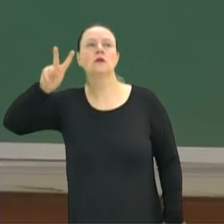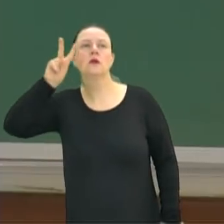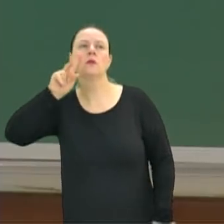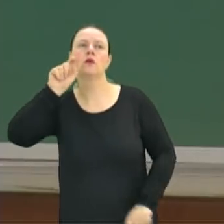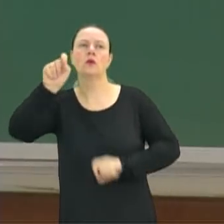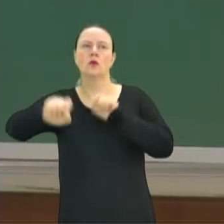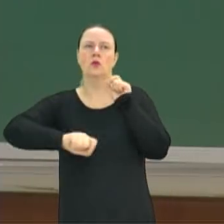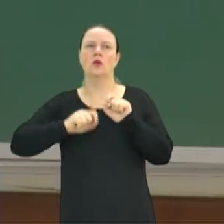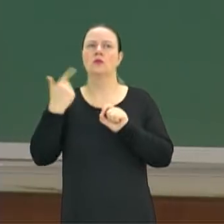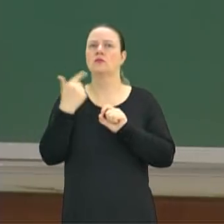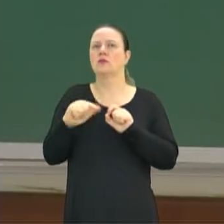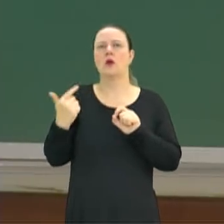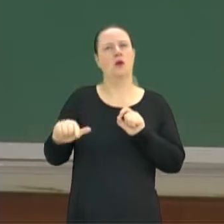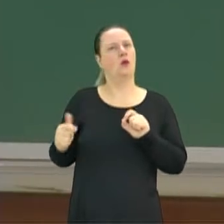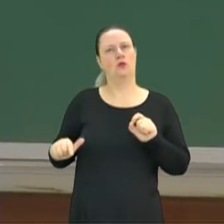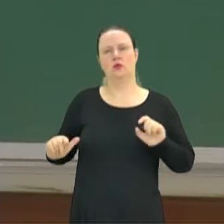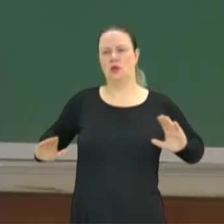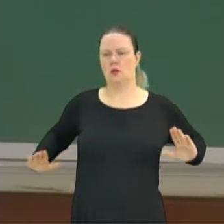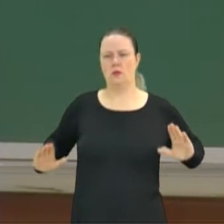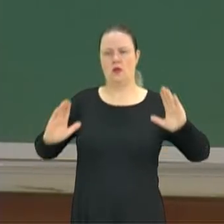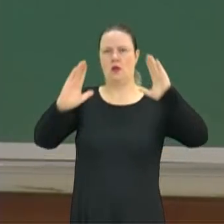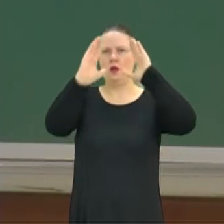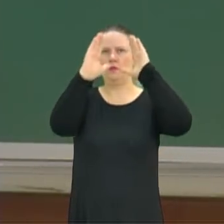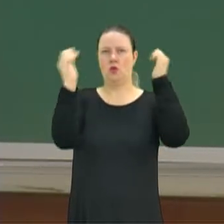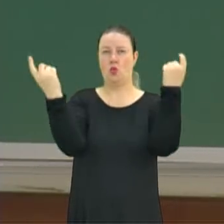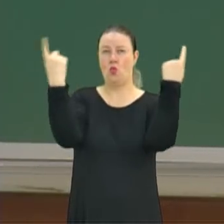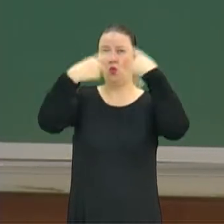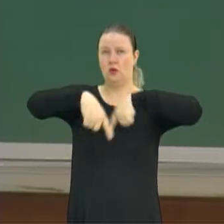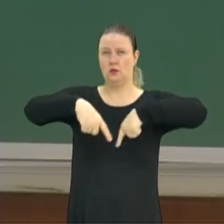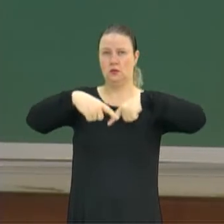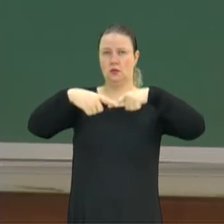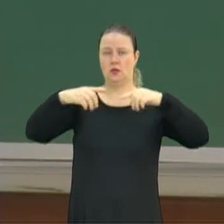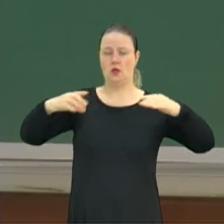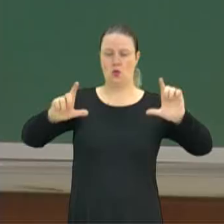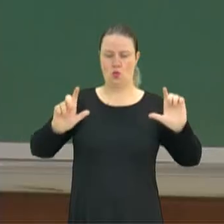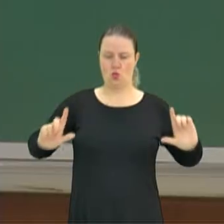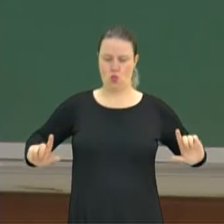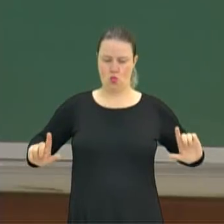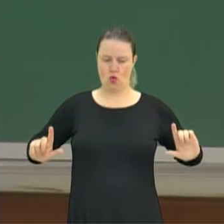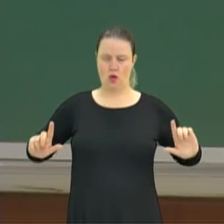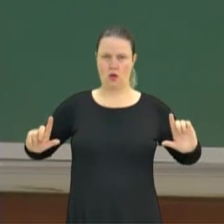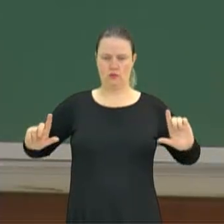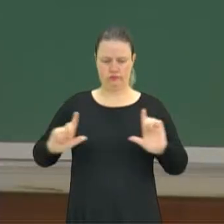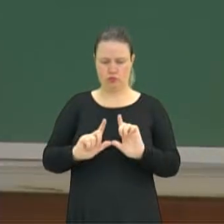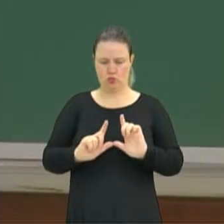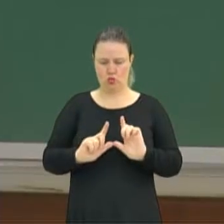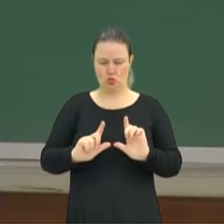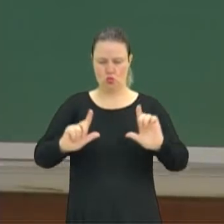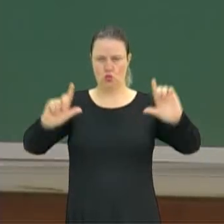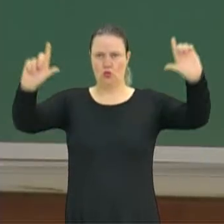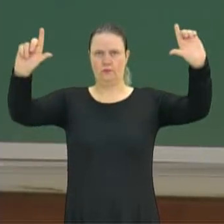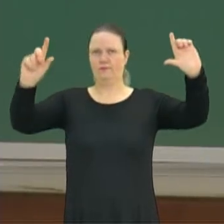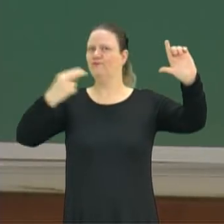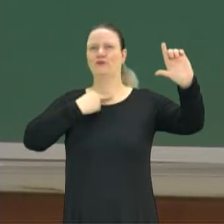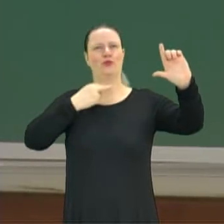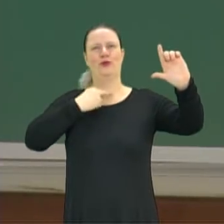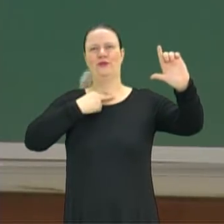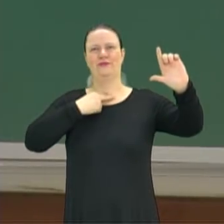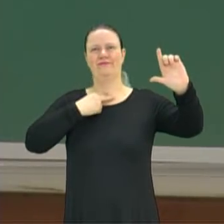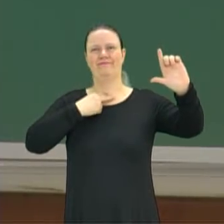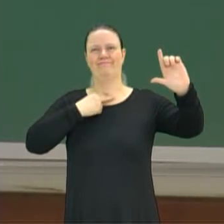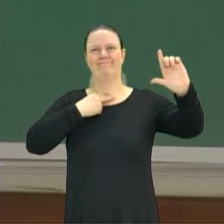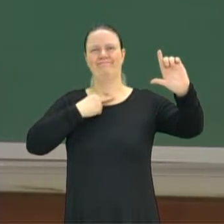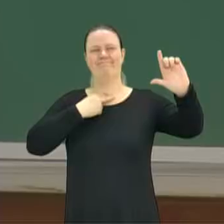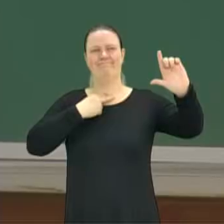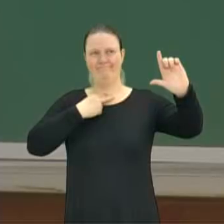não existe pirâmide de energia invertida. Então sempre a base vai ter que ser maior, o nível trófico seguinte um pouco menor e assim